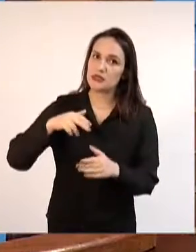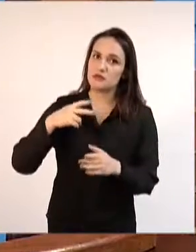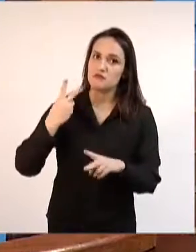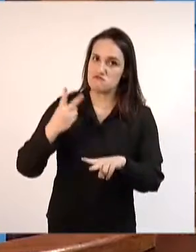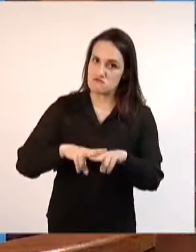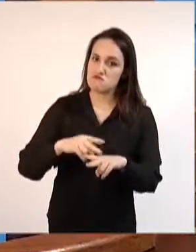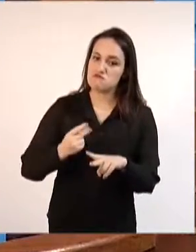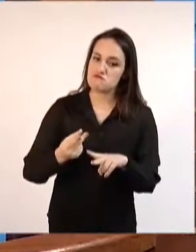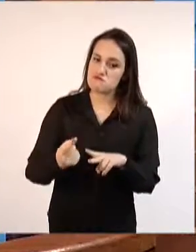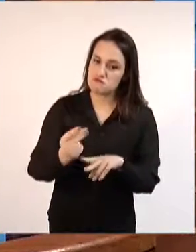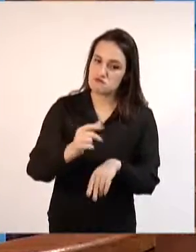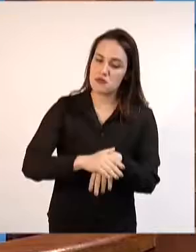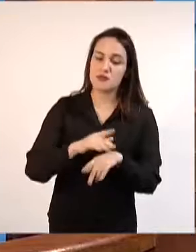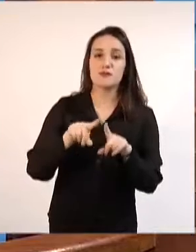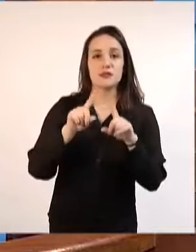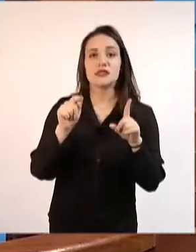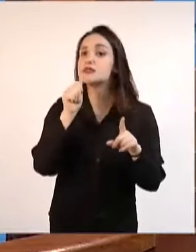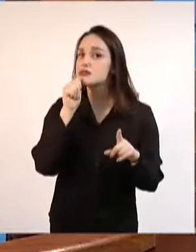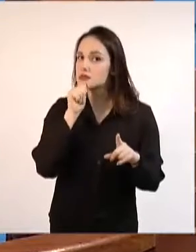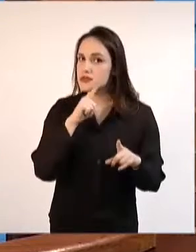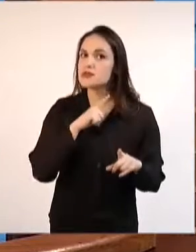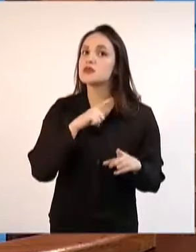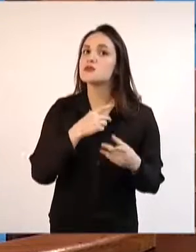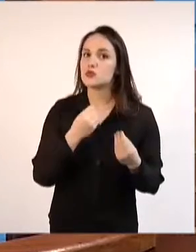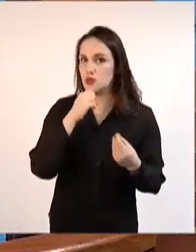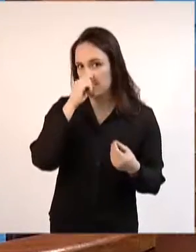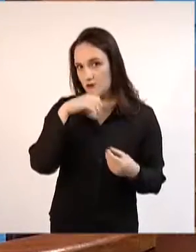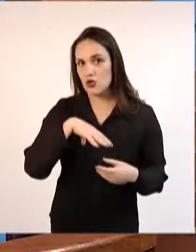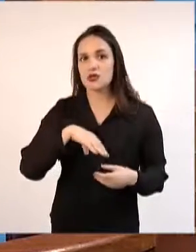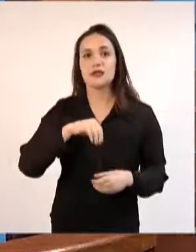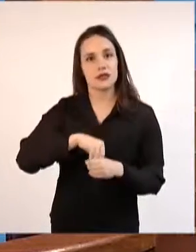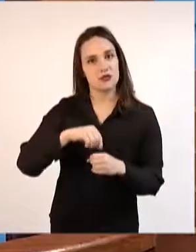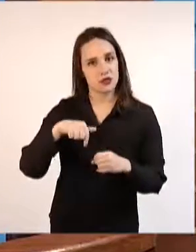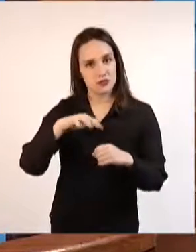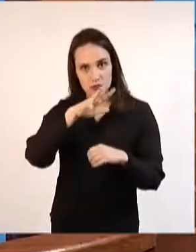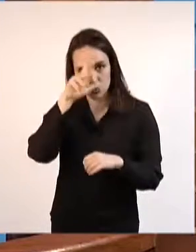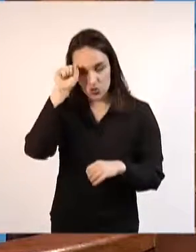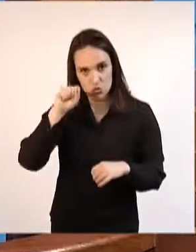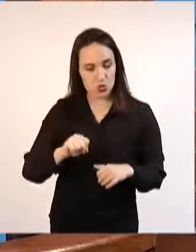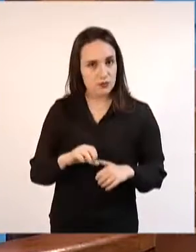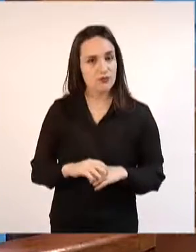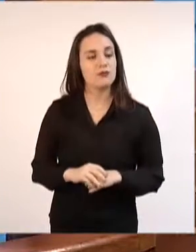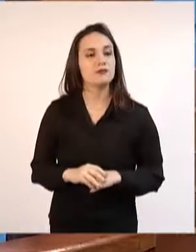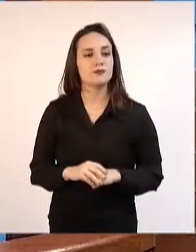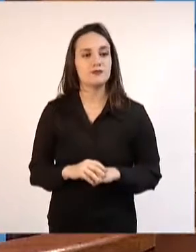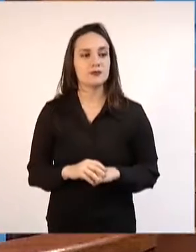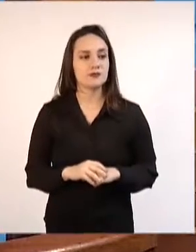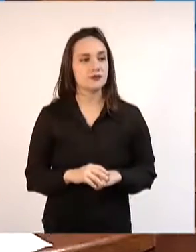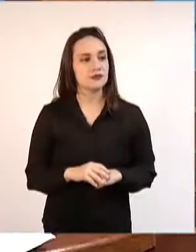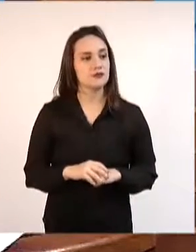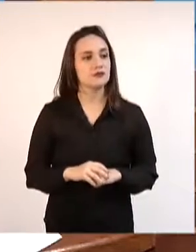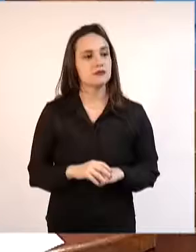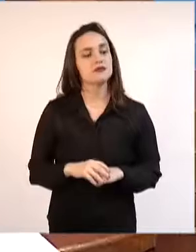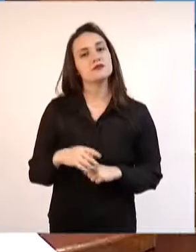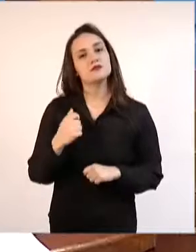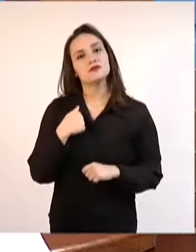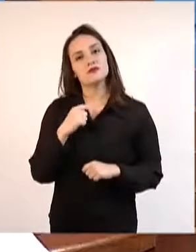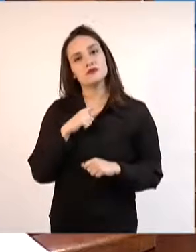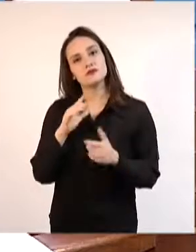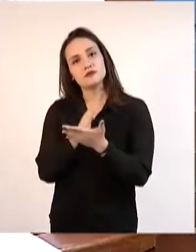mulher continua muito presente, principalmente no nosso estado de Mato Grosso do Sul. Eu tenho dados